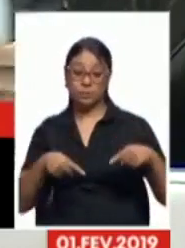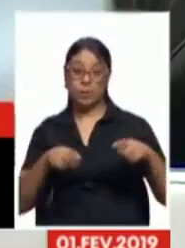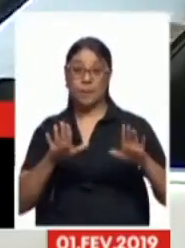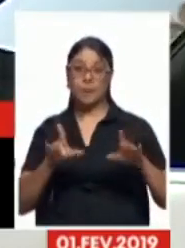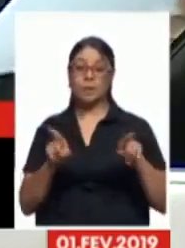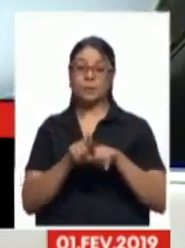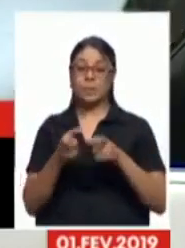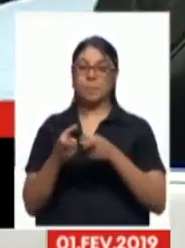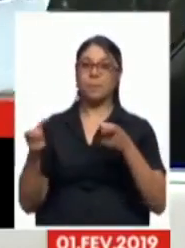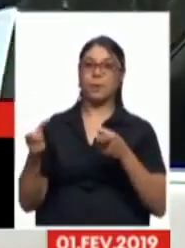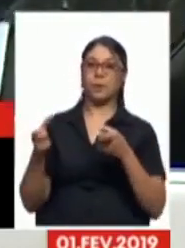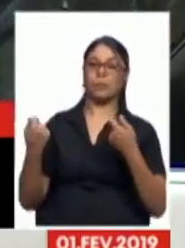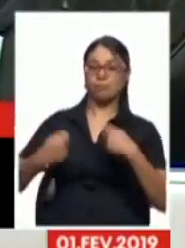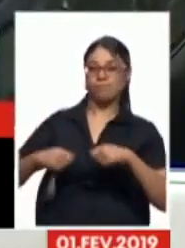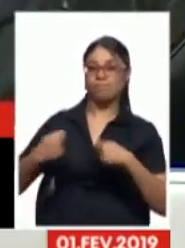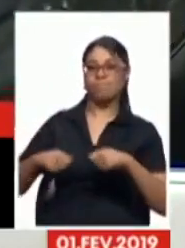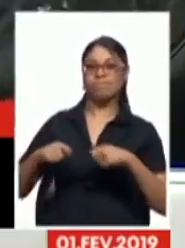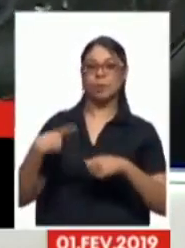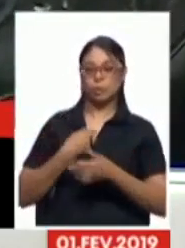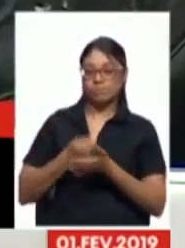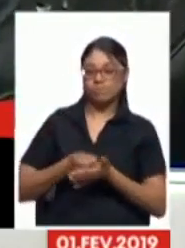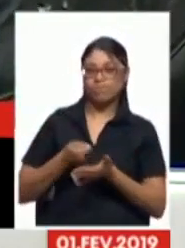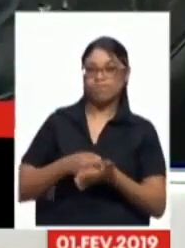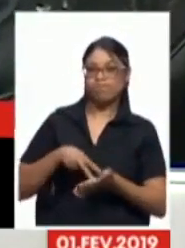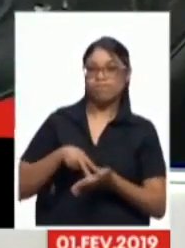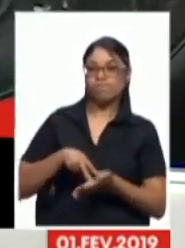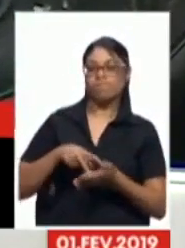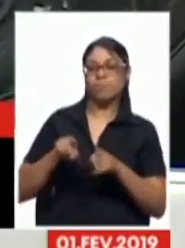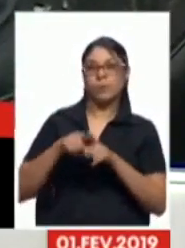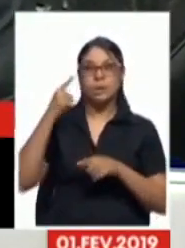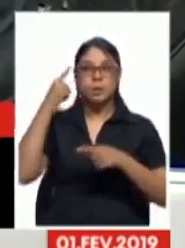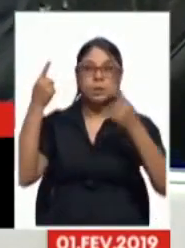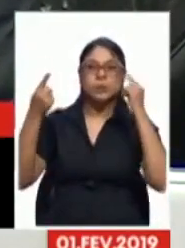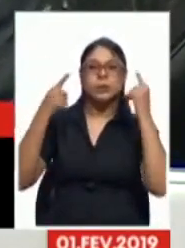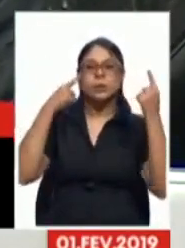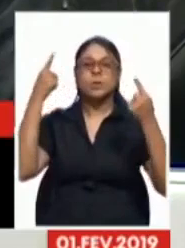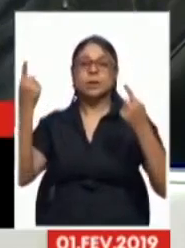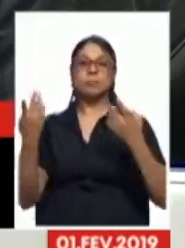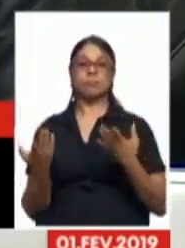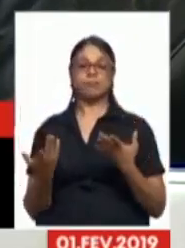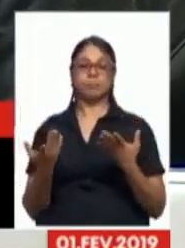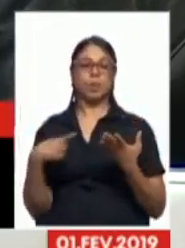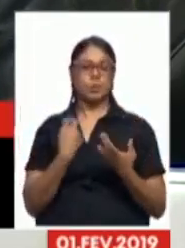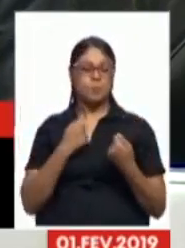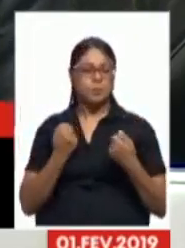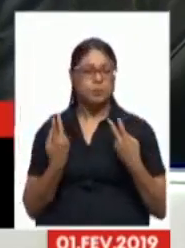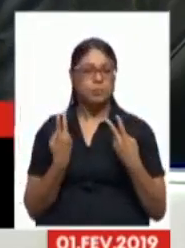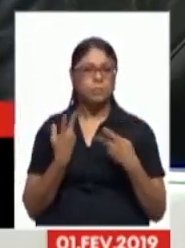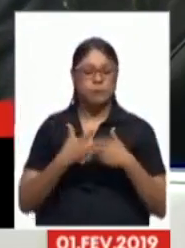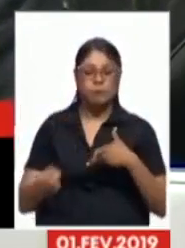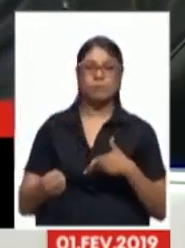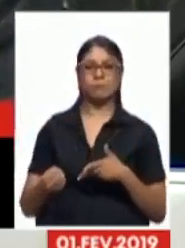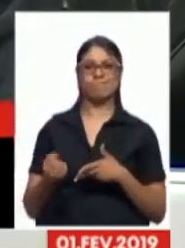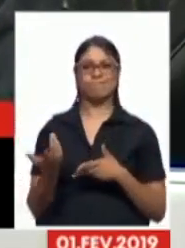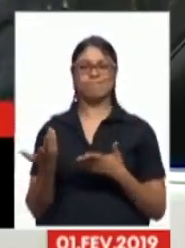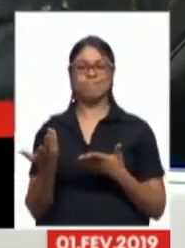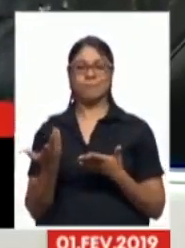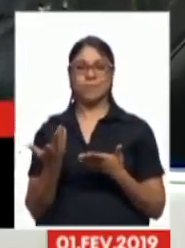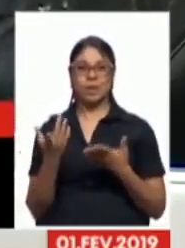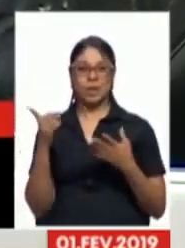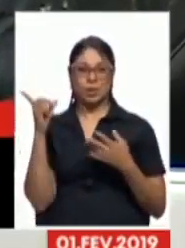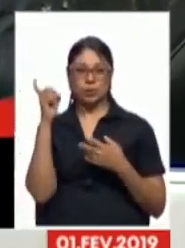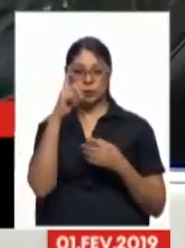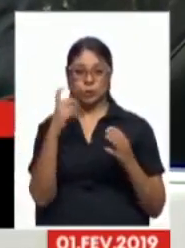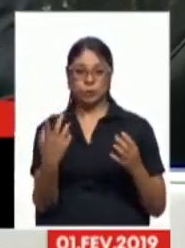sermos persistentes e criativos. Precisamos vencer a ameaça insensata do